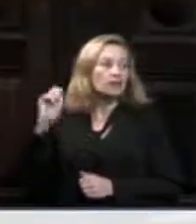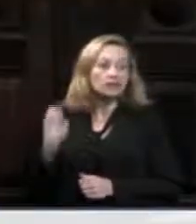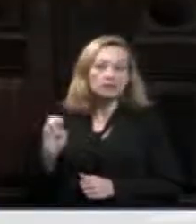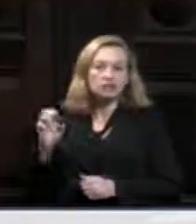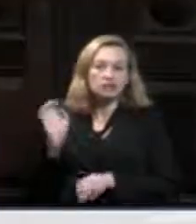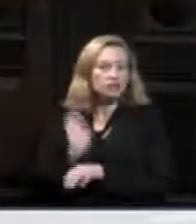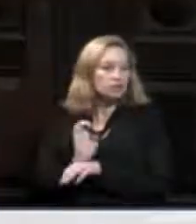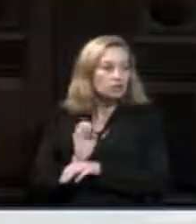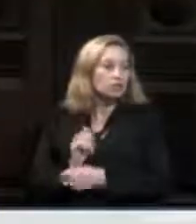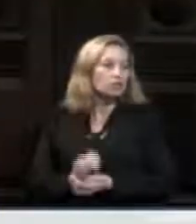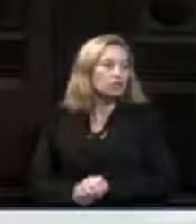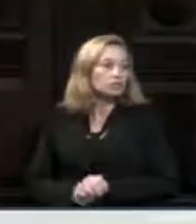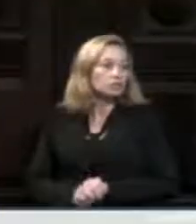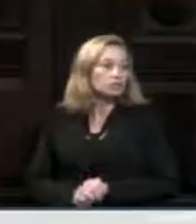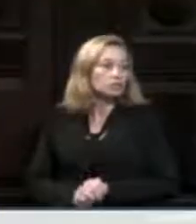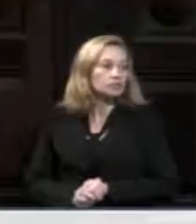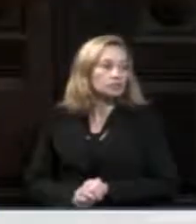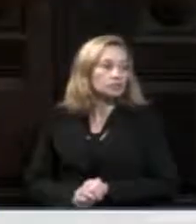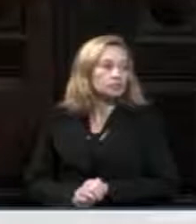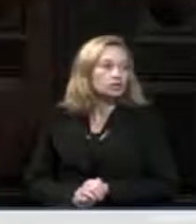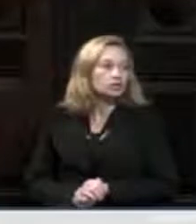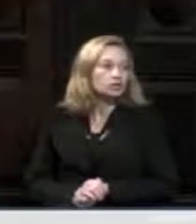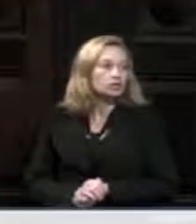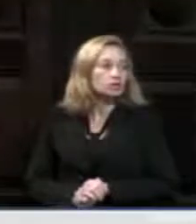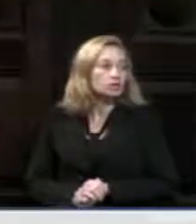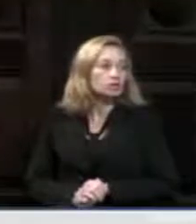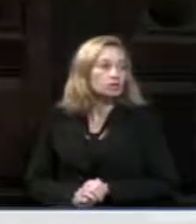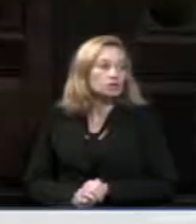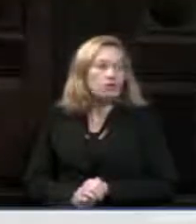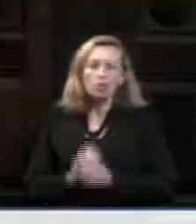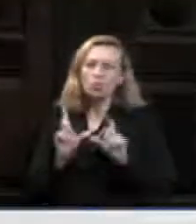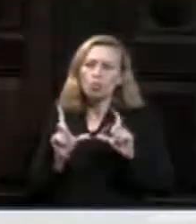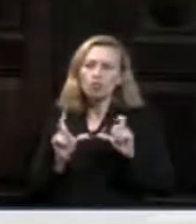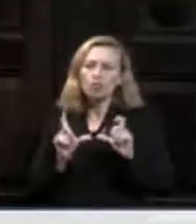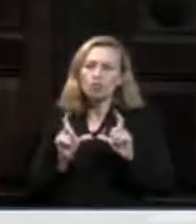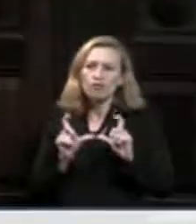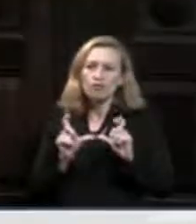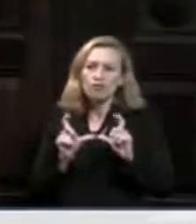que usou como base uma fotografia